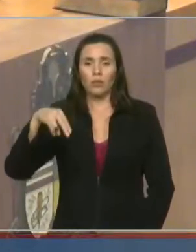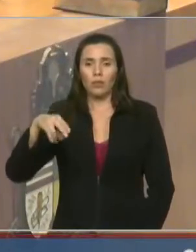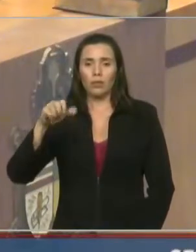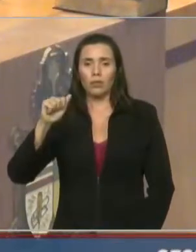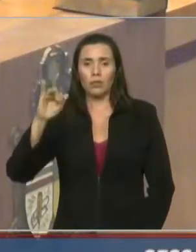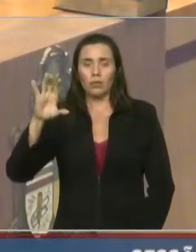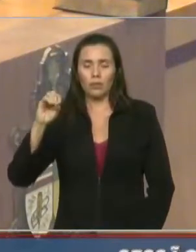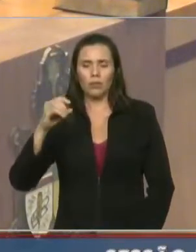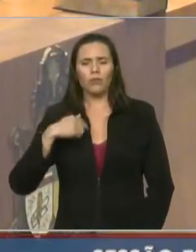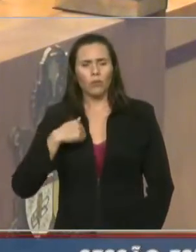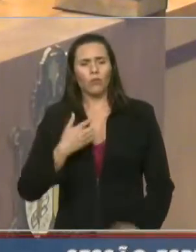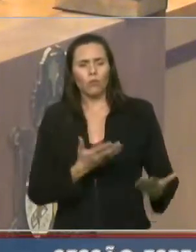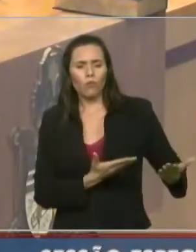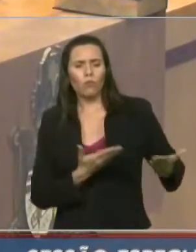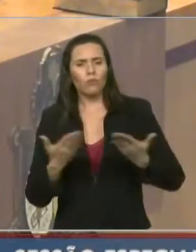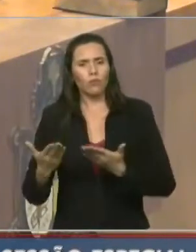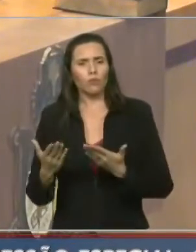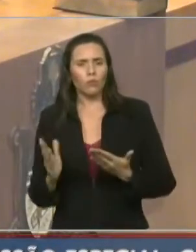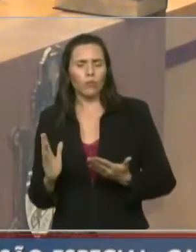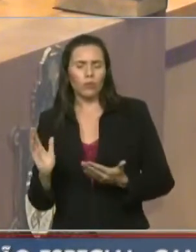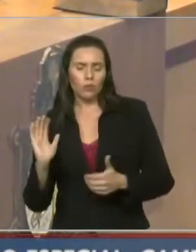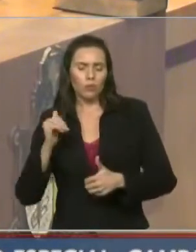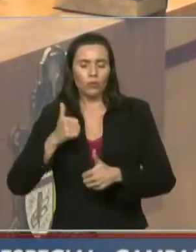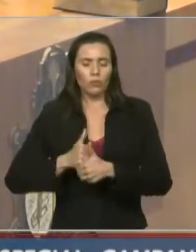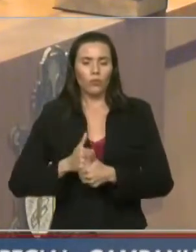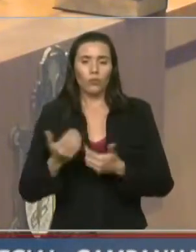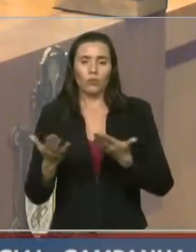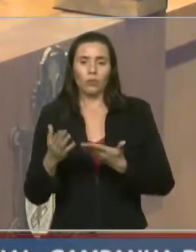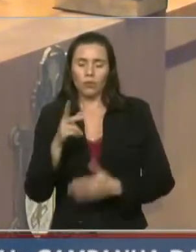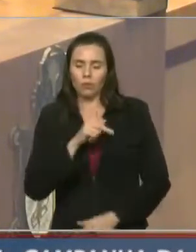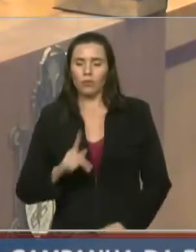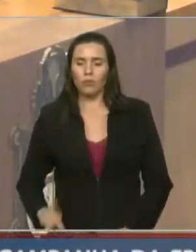nobre deputado para assumir a presidência dessa sessão especial.